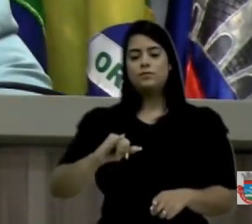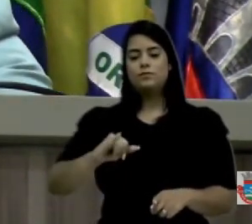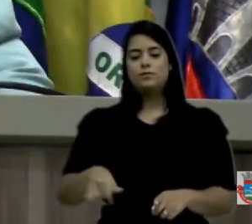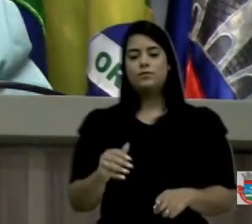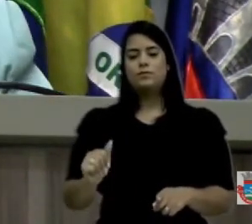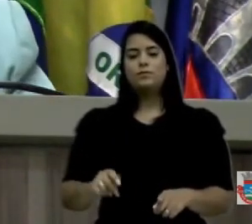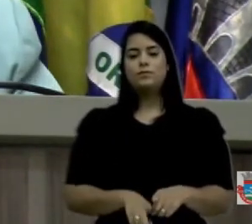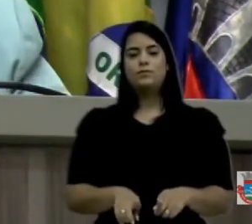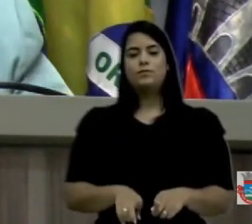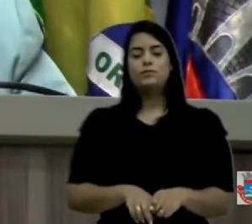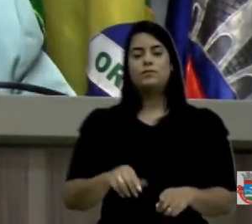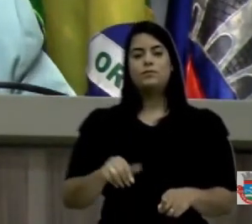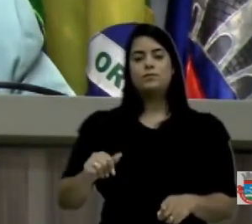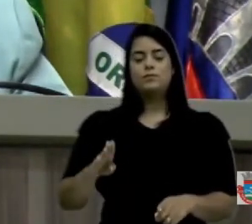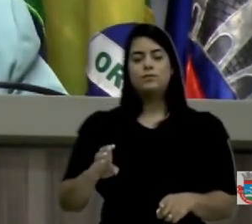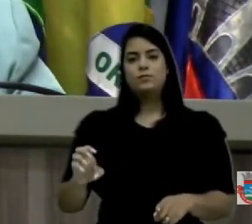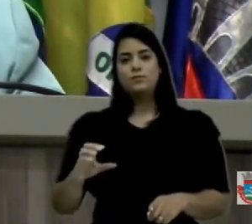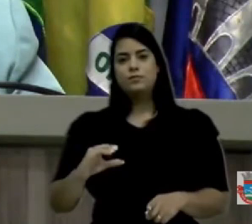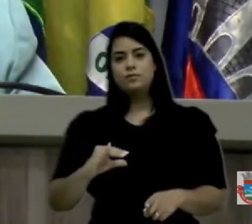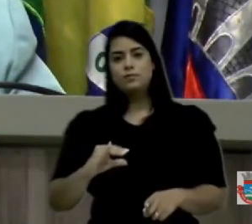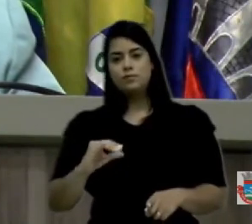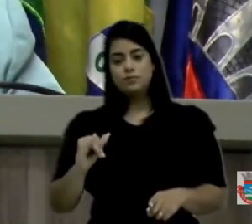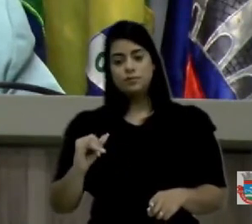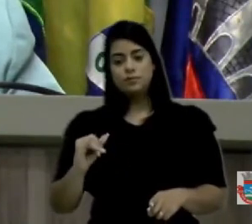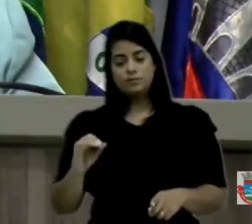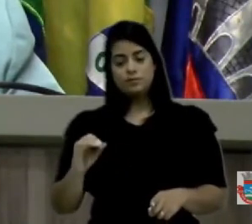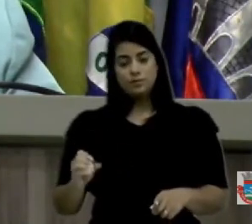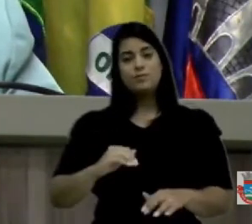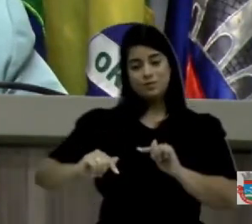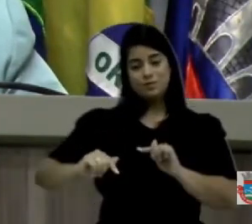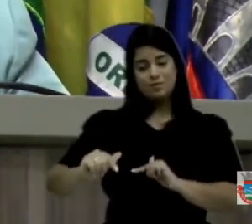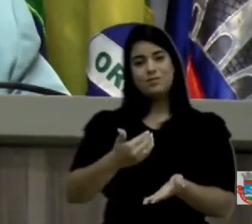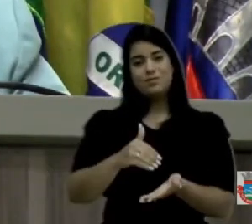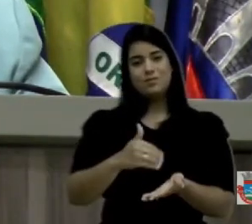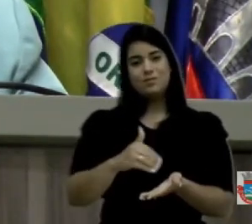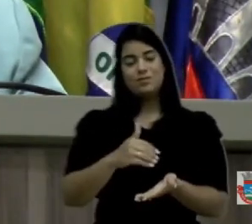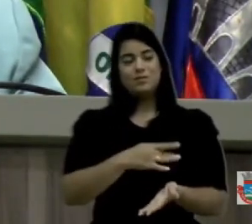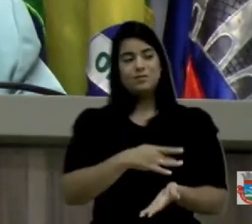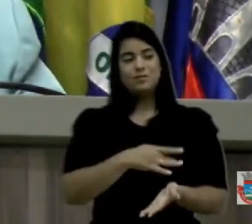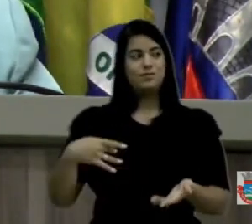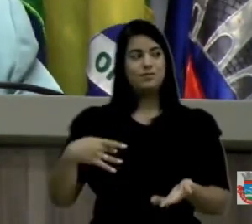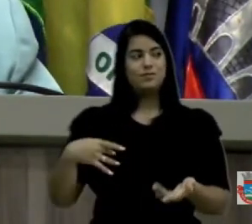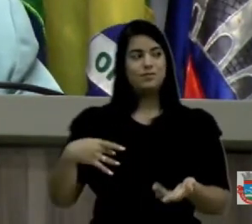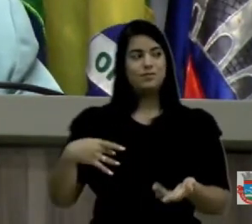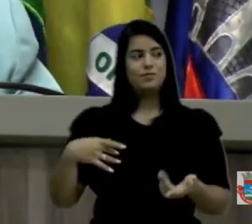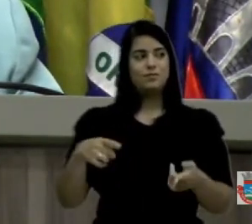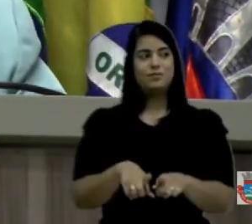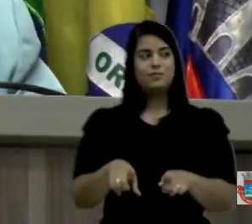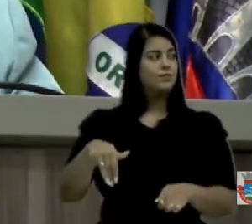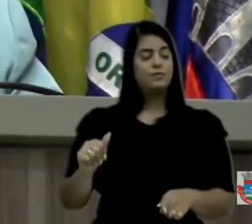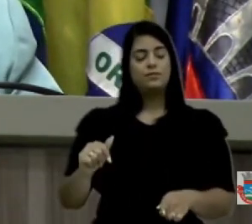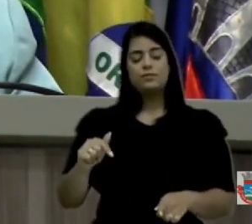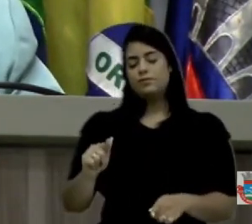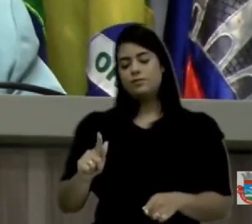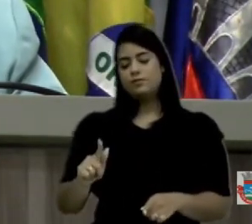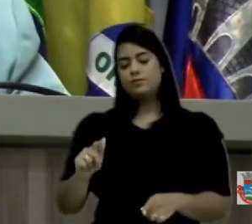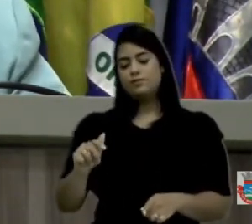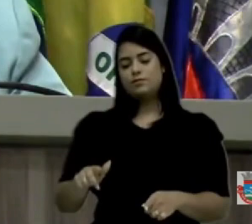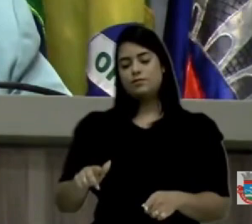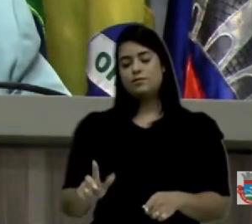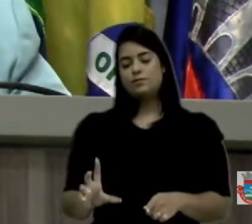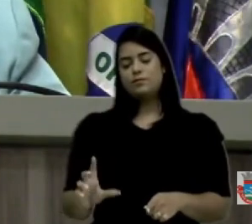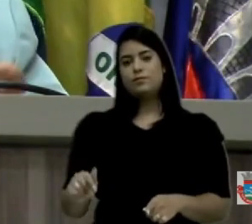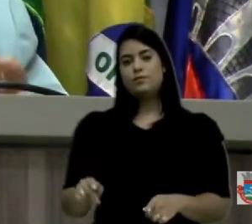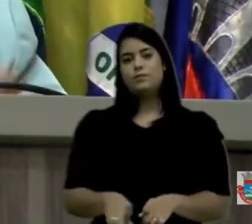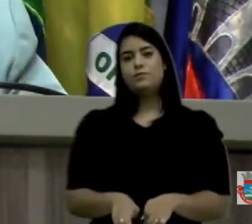abércio que trabalha na Secretaria de Saúde Magna esposa de Flavinho que mora na juruba